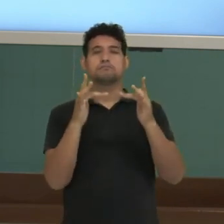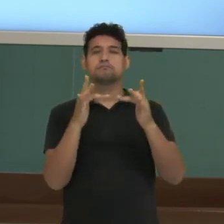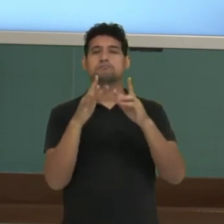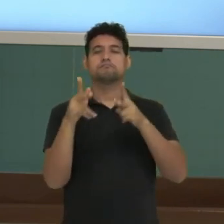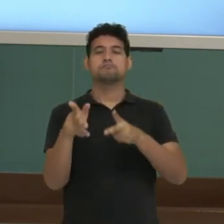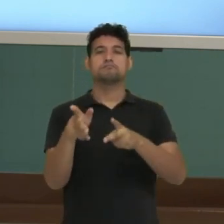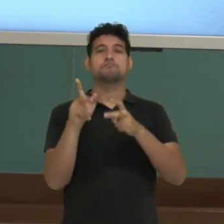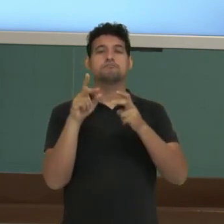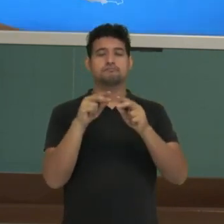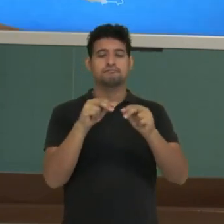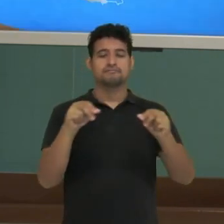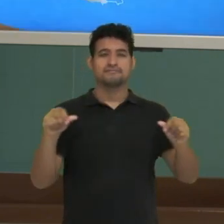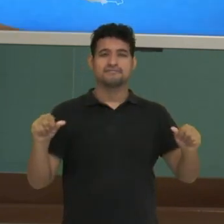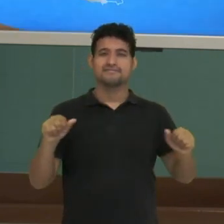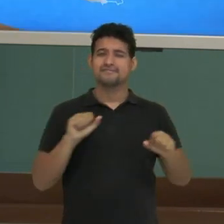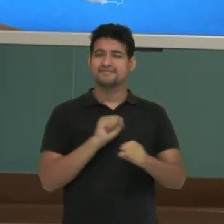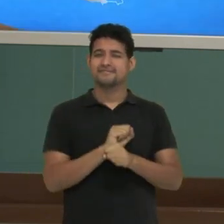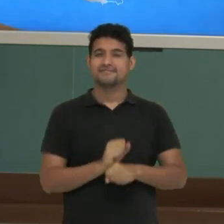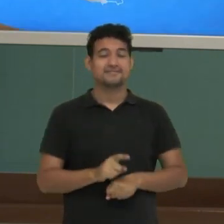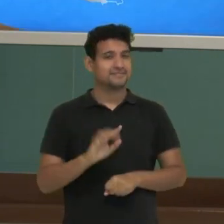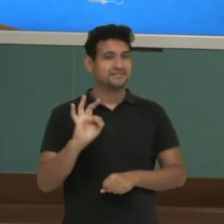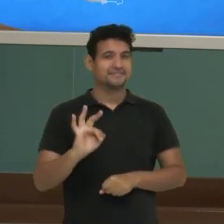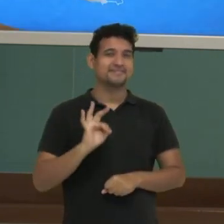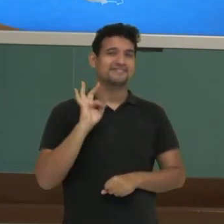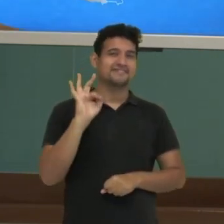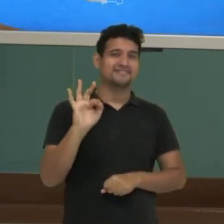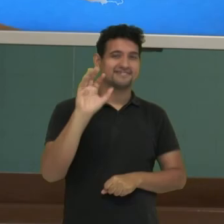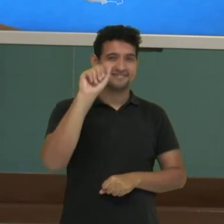aspecto territorial. Nos vemos em um próximo